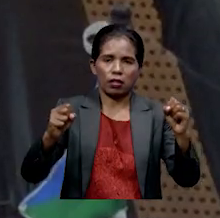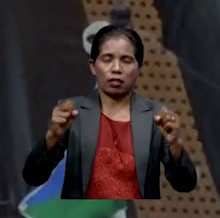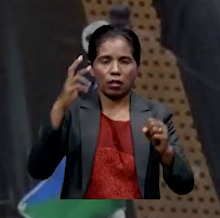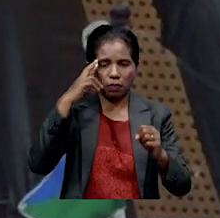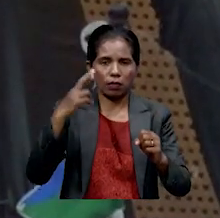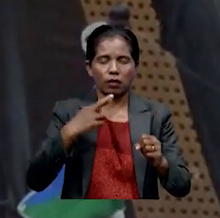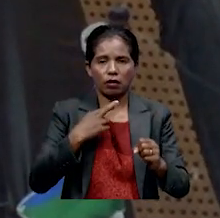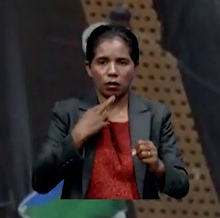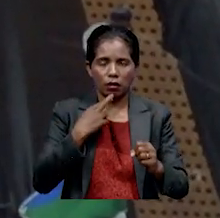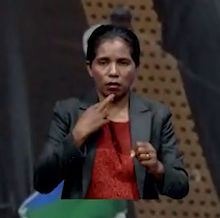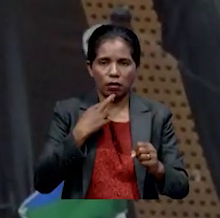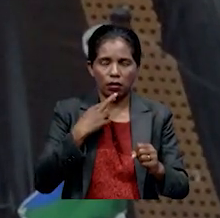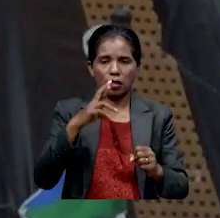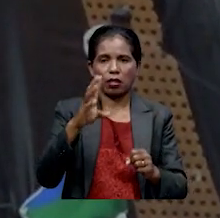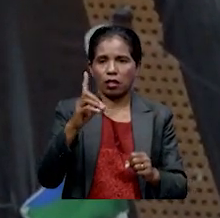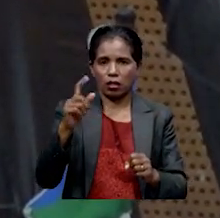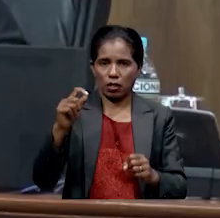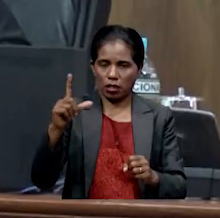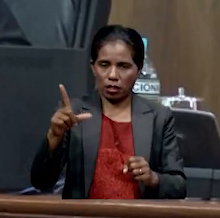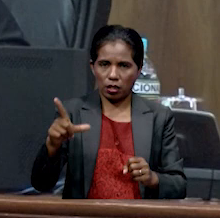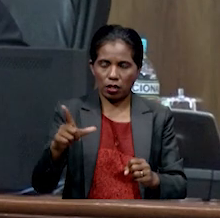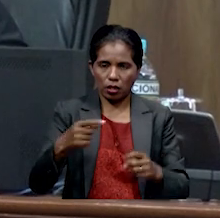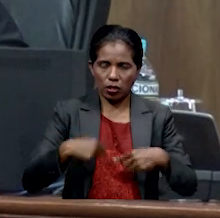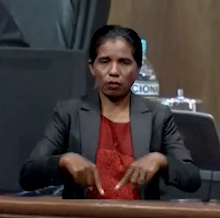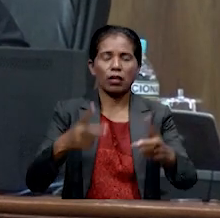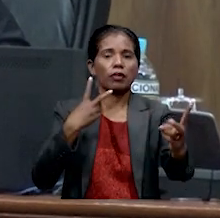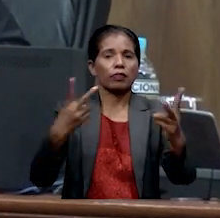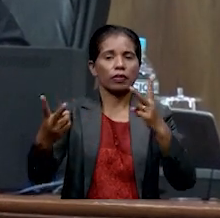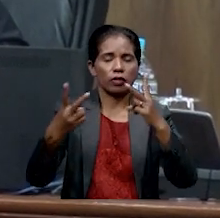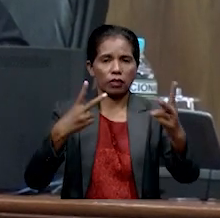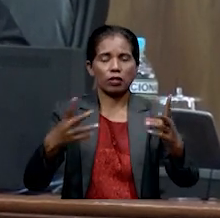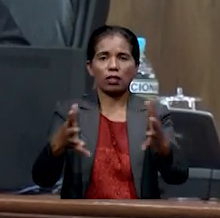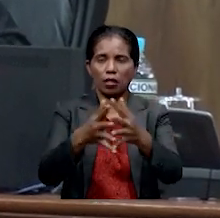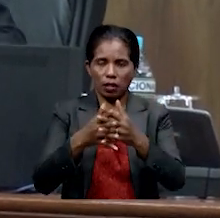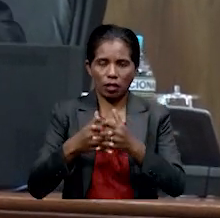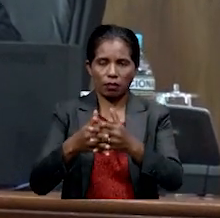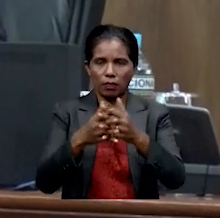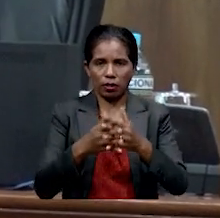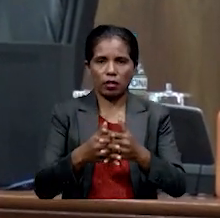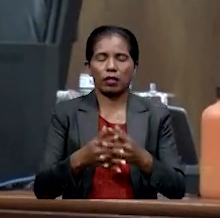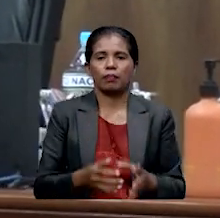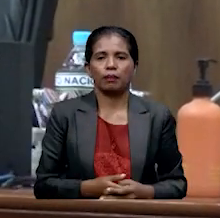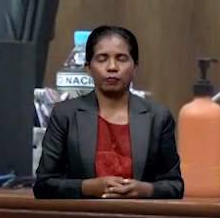o Presidente da República a visita para os Estados Unidos da América, Nova York.